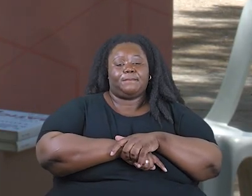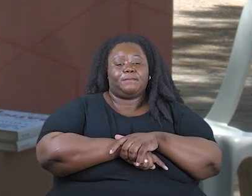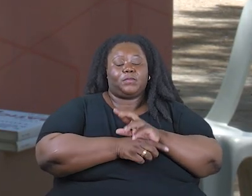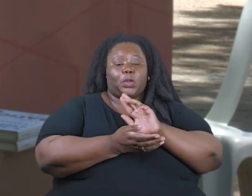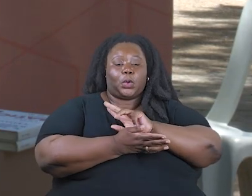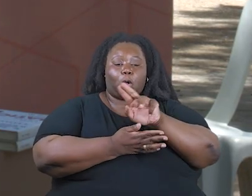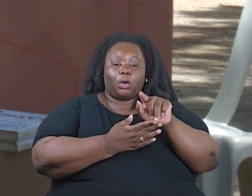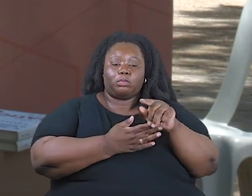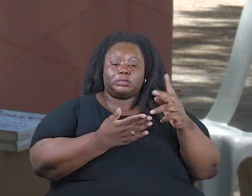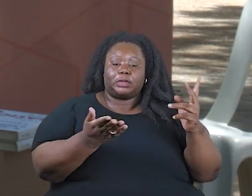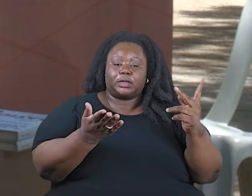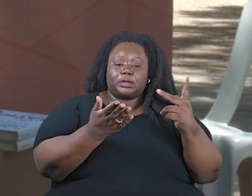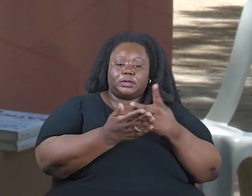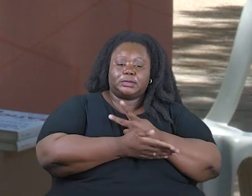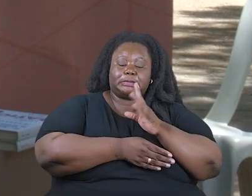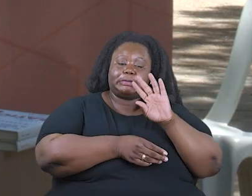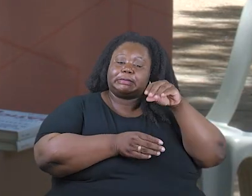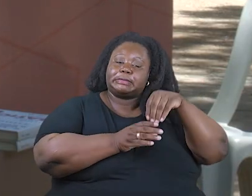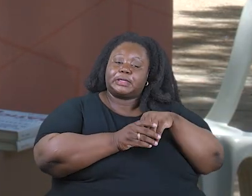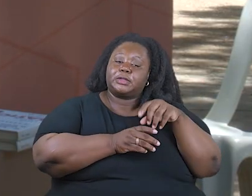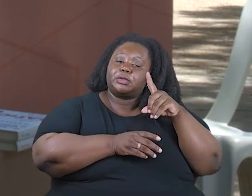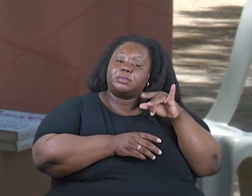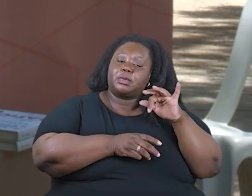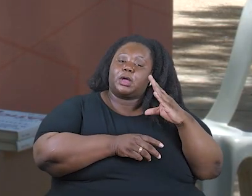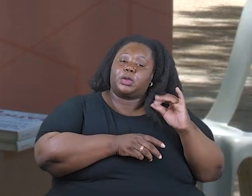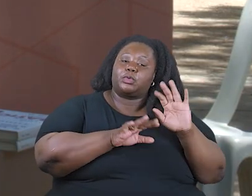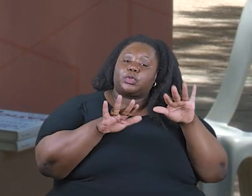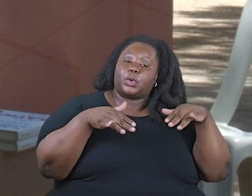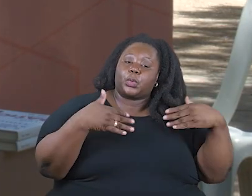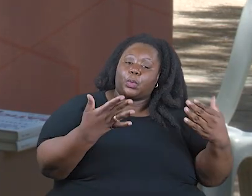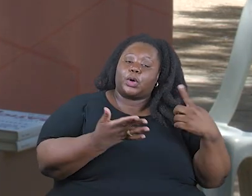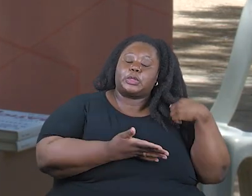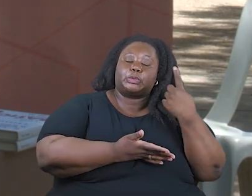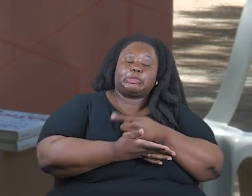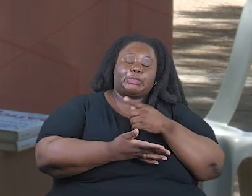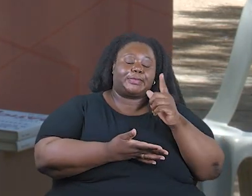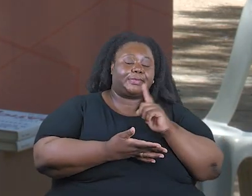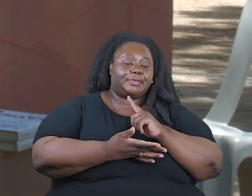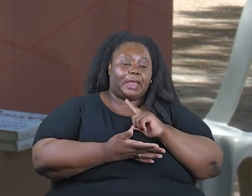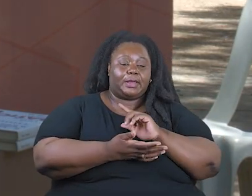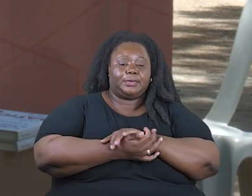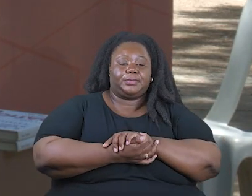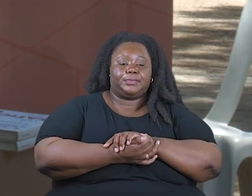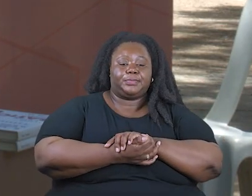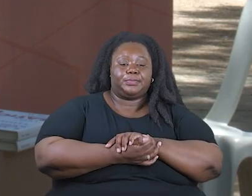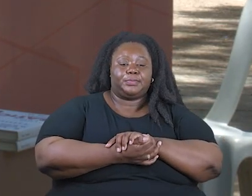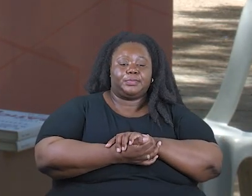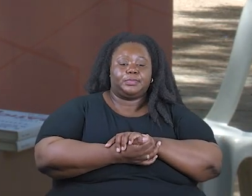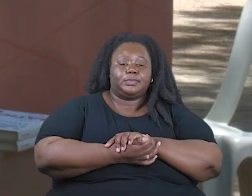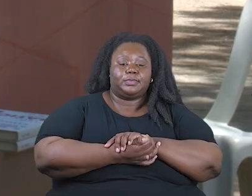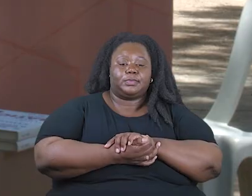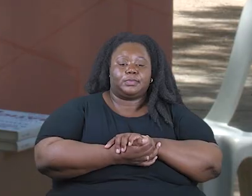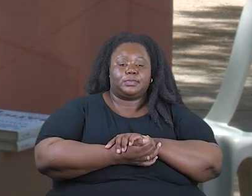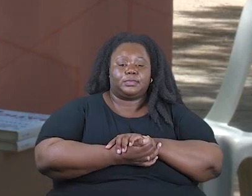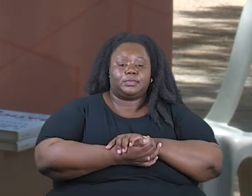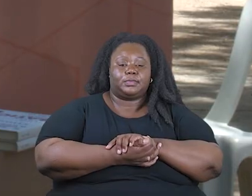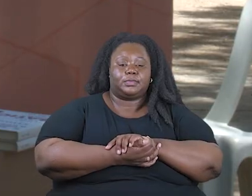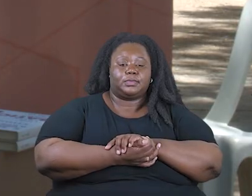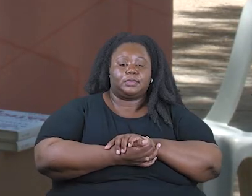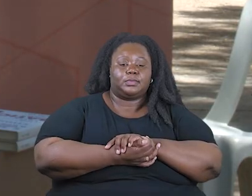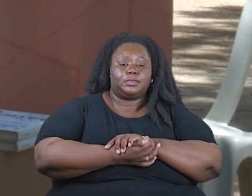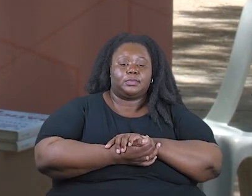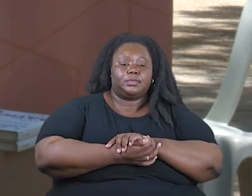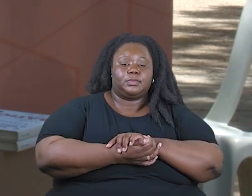o múltiplo vem dentro de uma lógica, né, quando a gente tem os meios de comunicação de